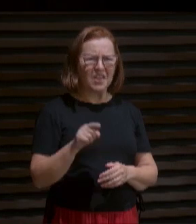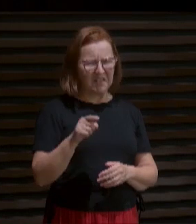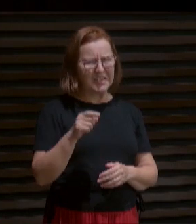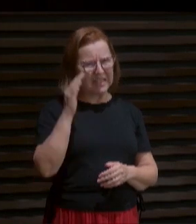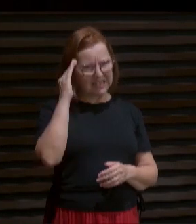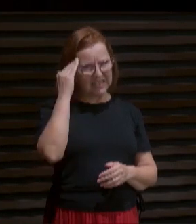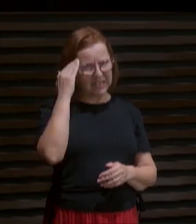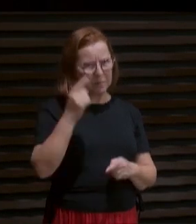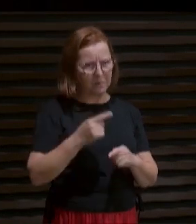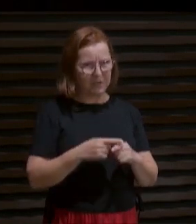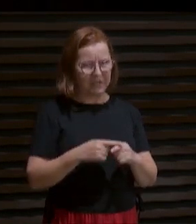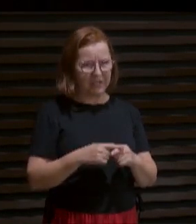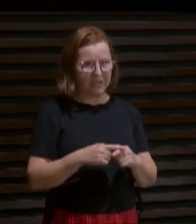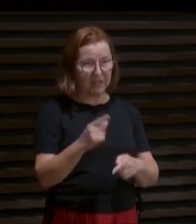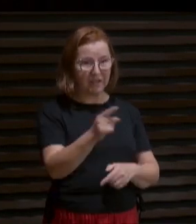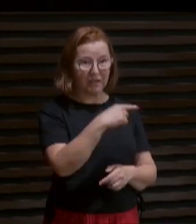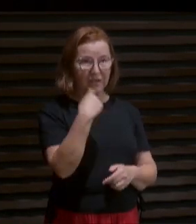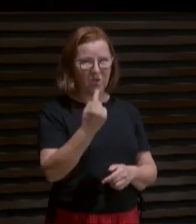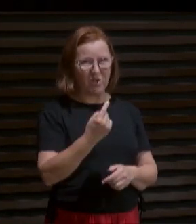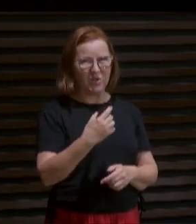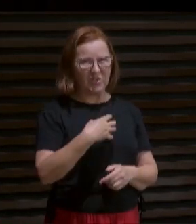gente se sente ferido?